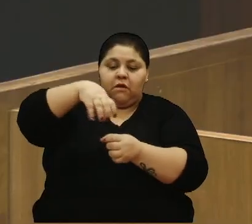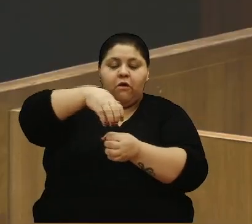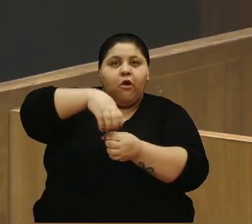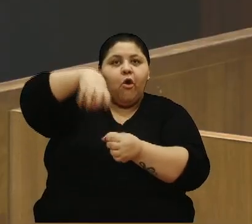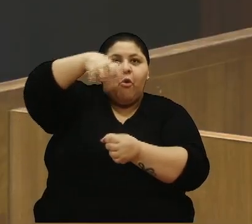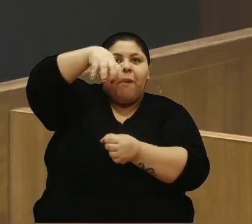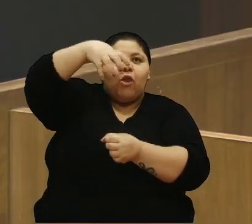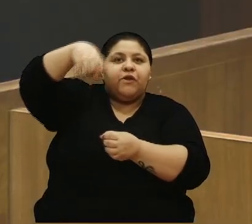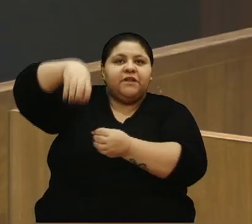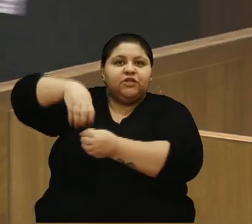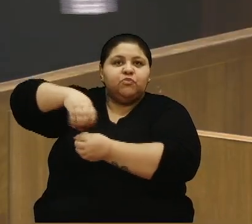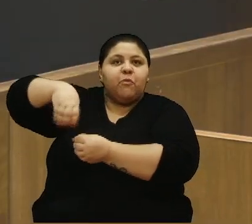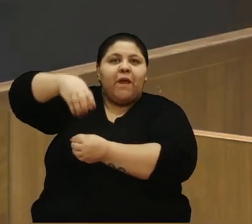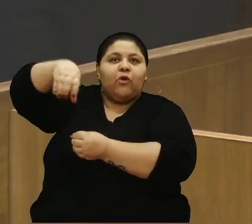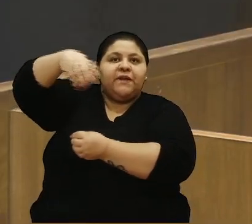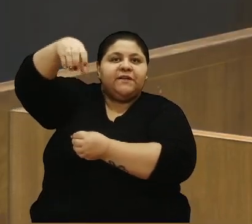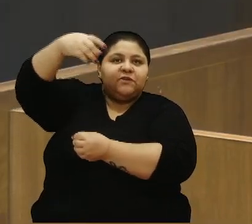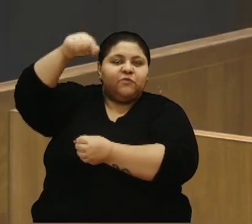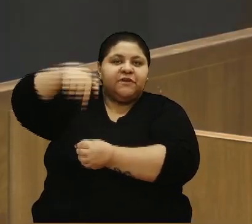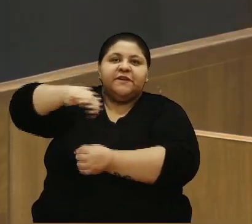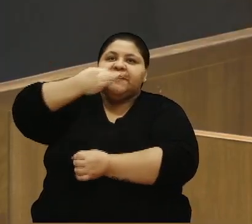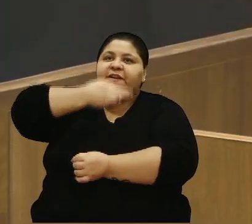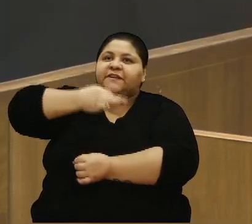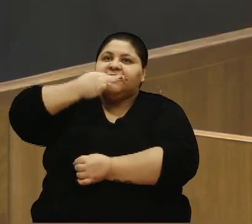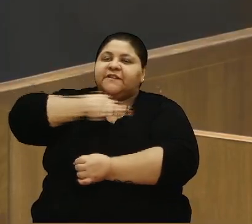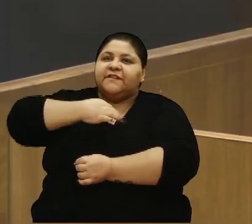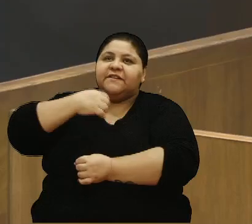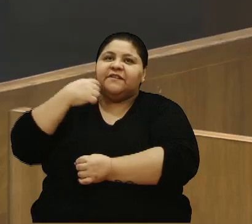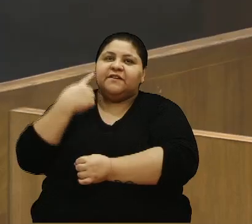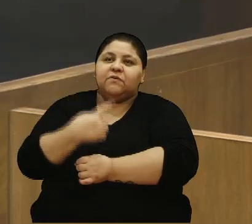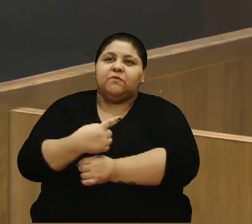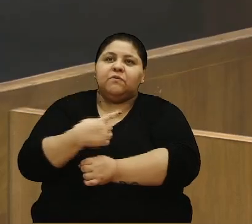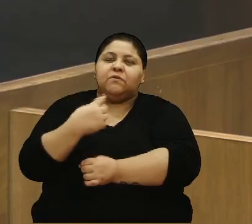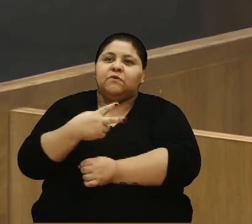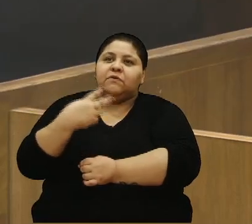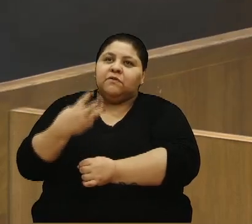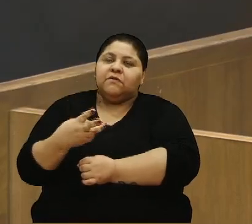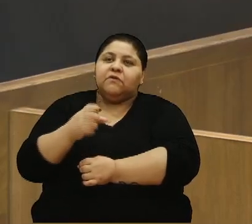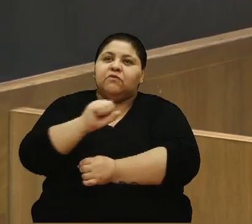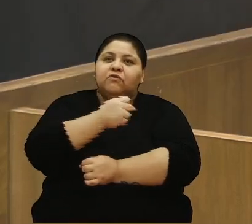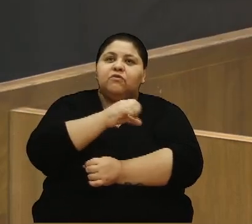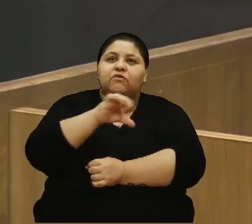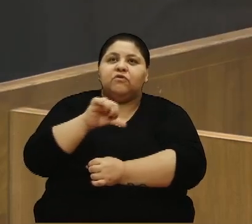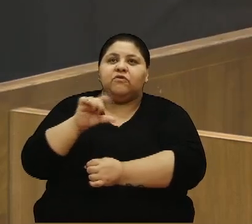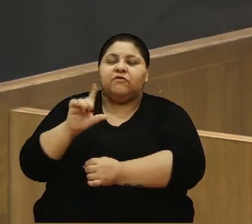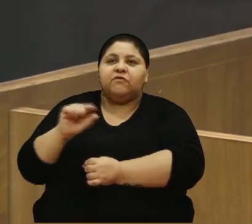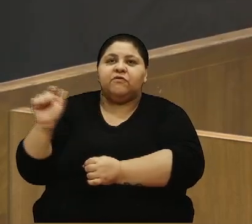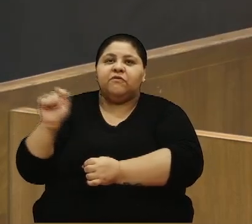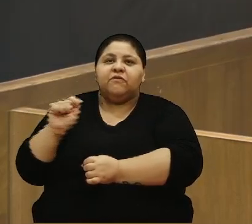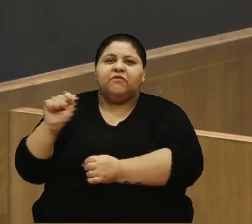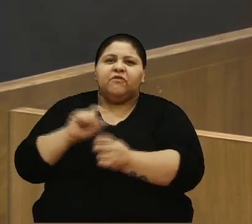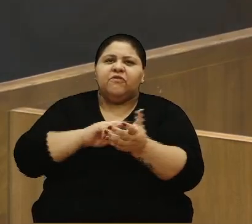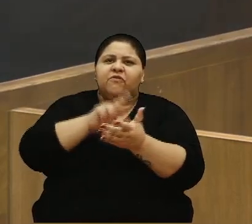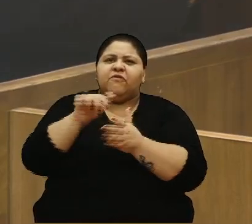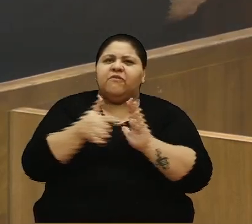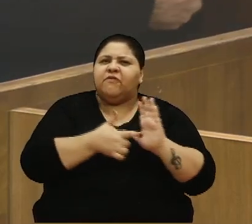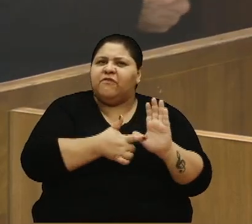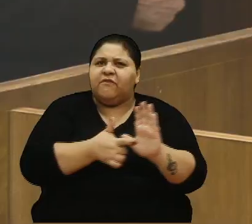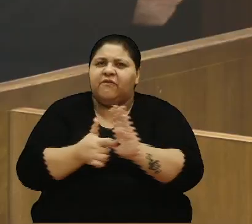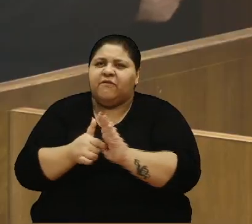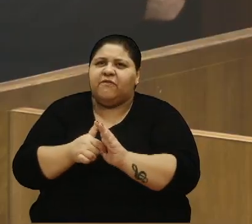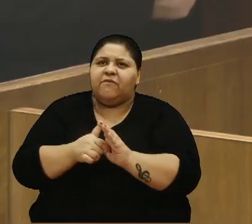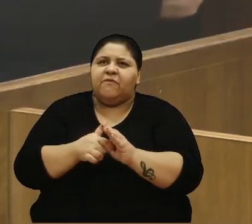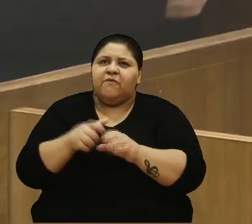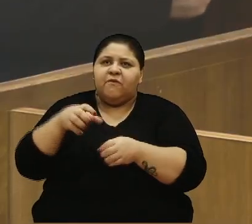primeiro festival de balonismo em Caxias do Sul, dia 1, 2 e 3, e 8, 9 e 10 de agosto, com diversas atrações, além dos